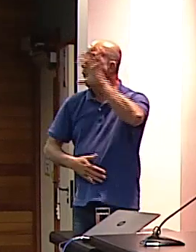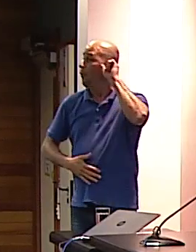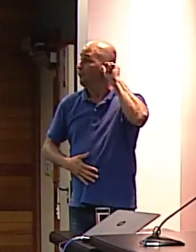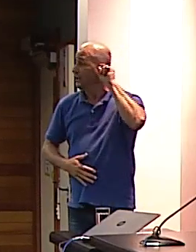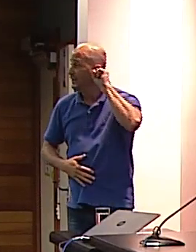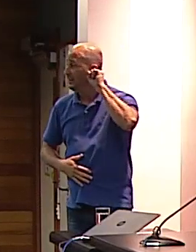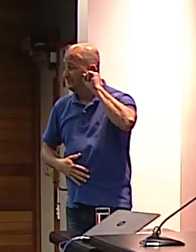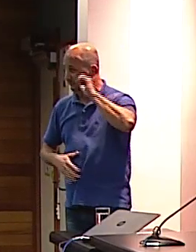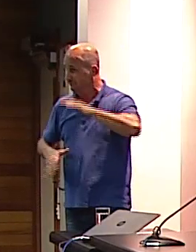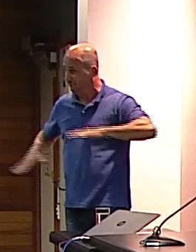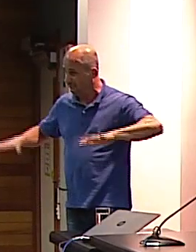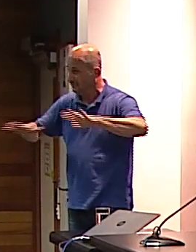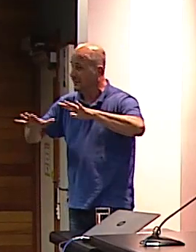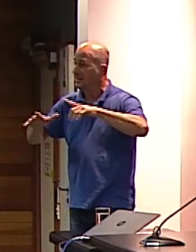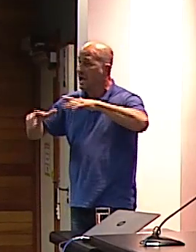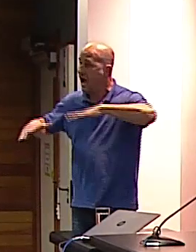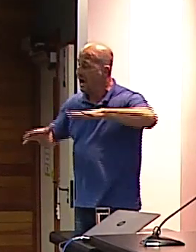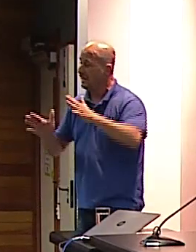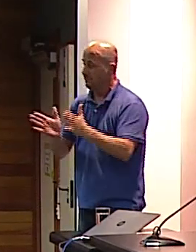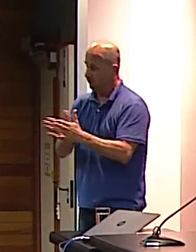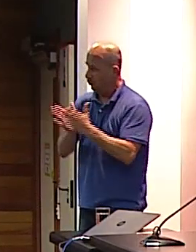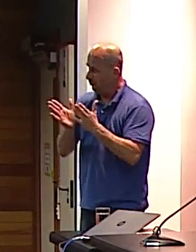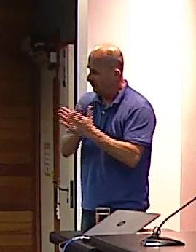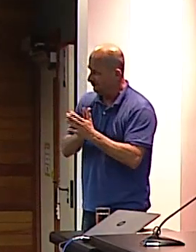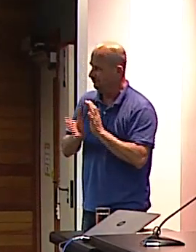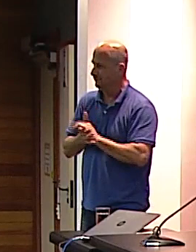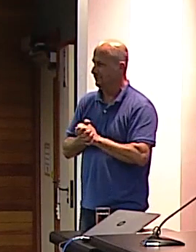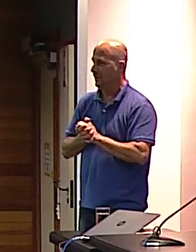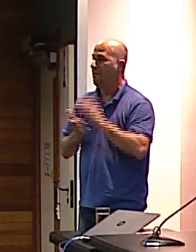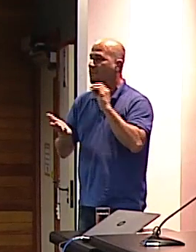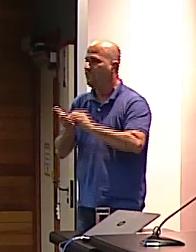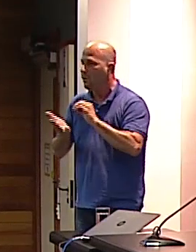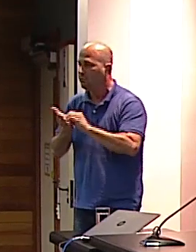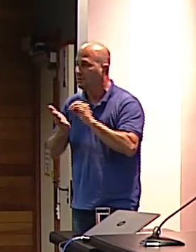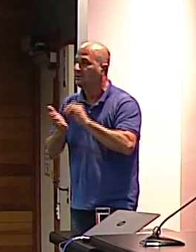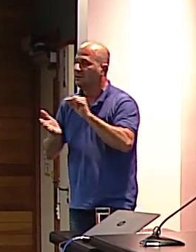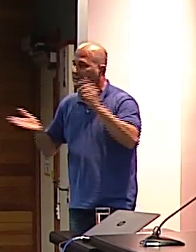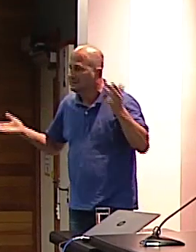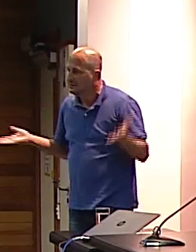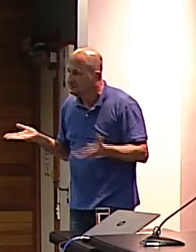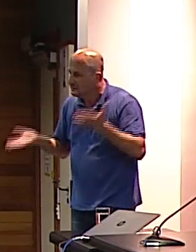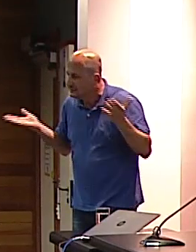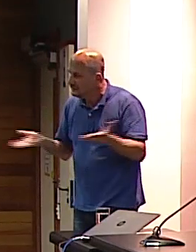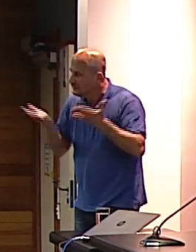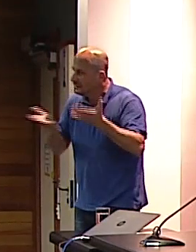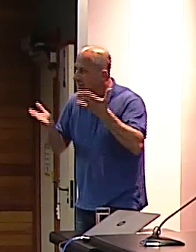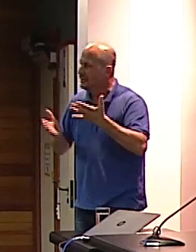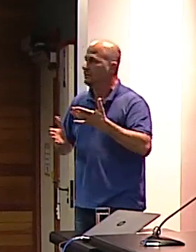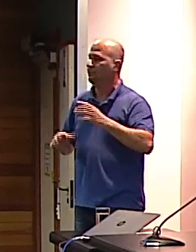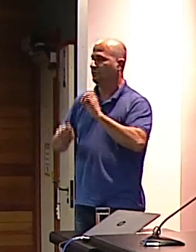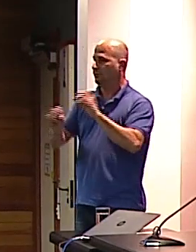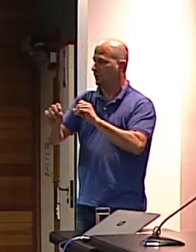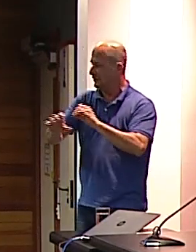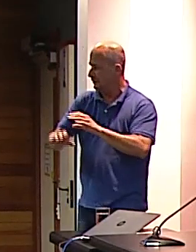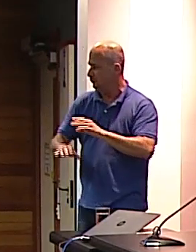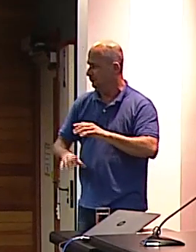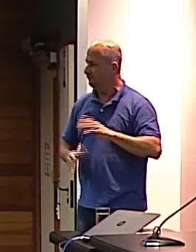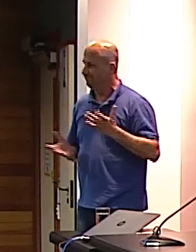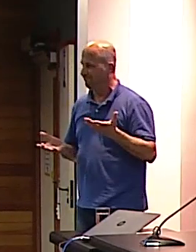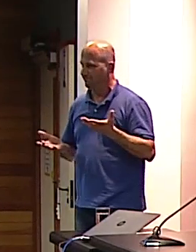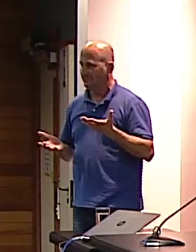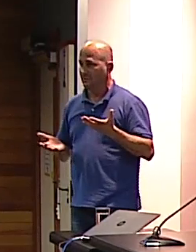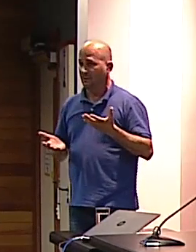específicos para os alunos. Isso falando no geral. Era uma escola muito, muito precária mesmo. E faltava